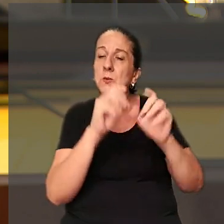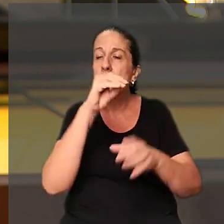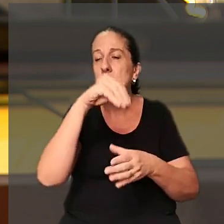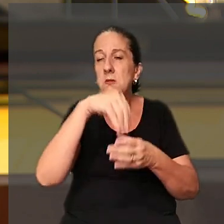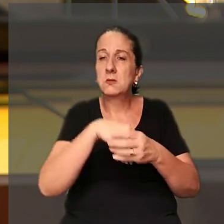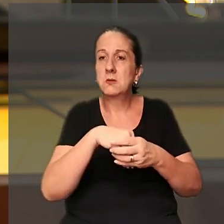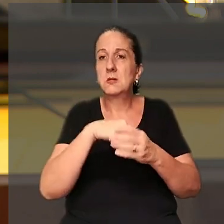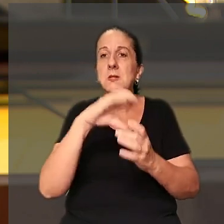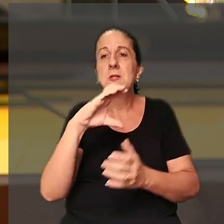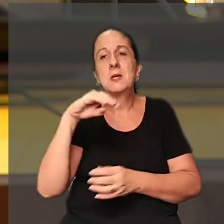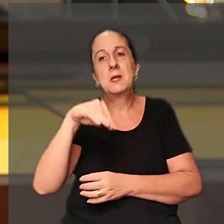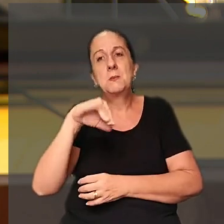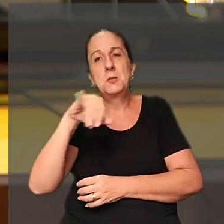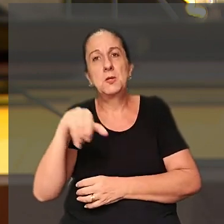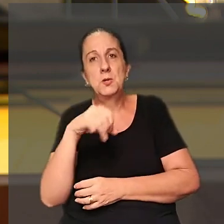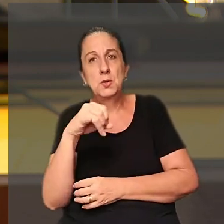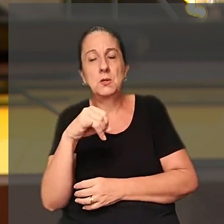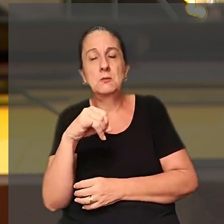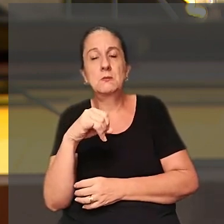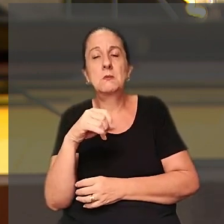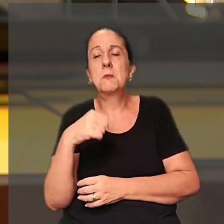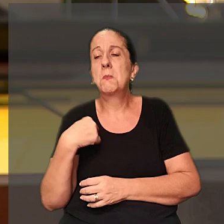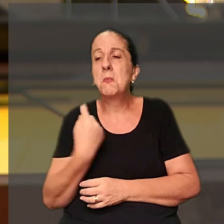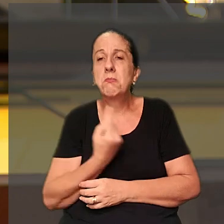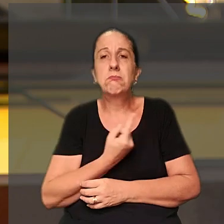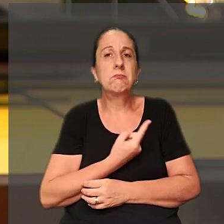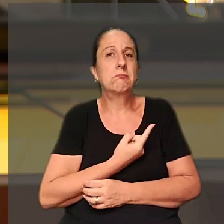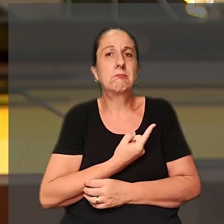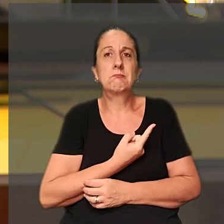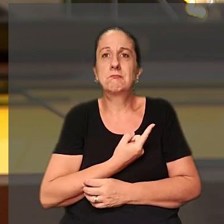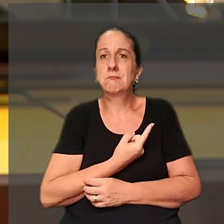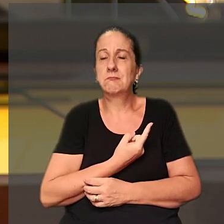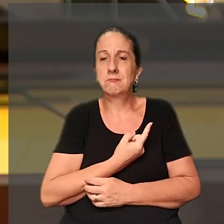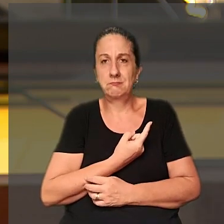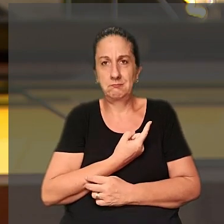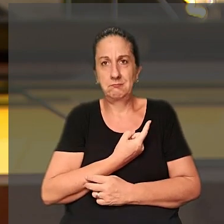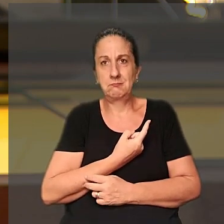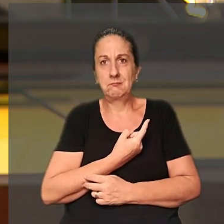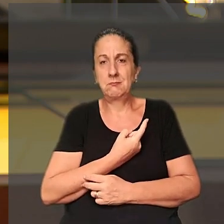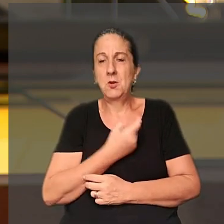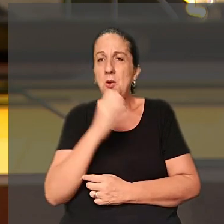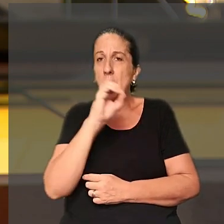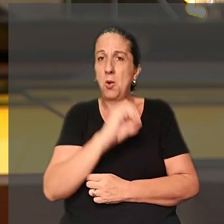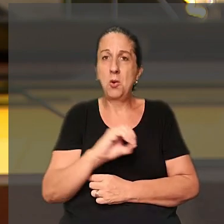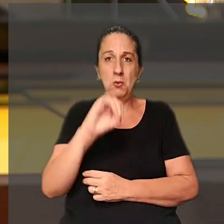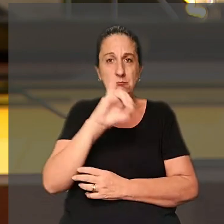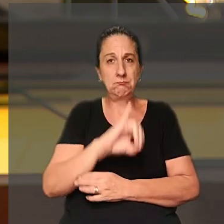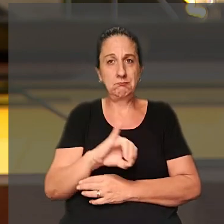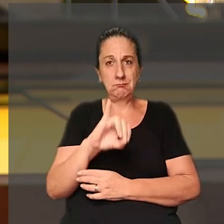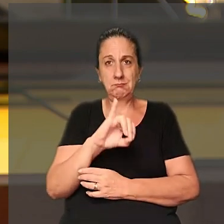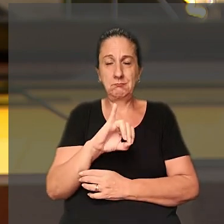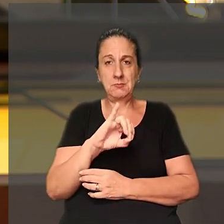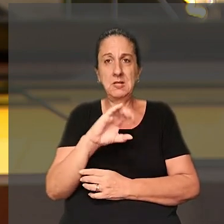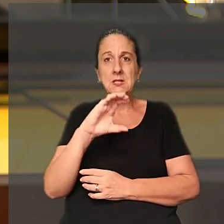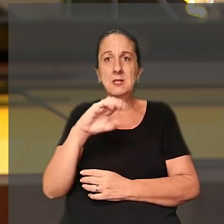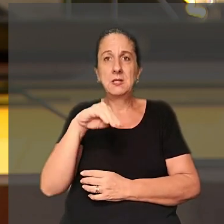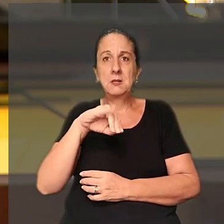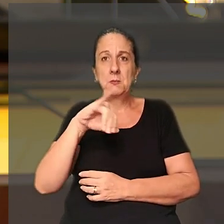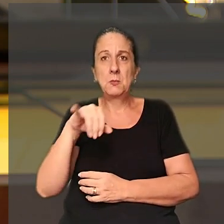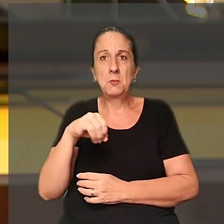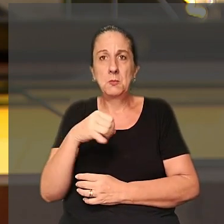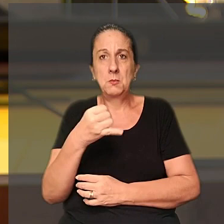Trabalho no CNJ, o que é para nós de grande importância. O